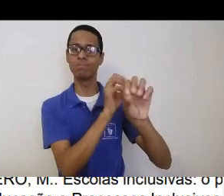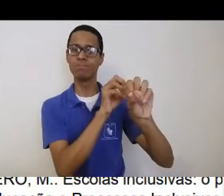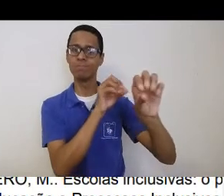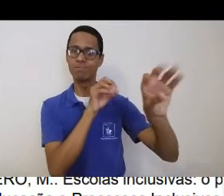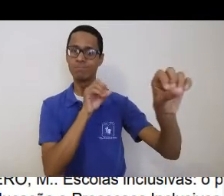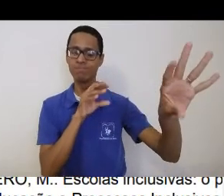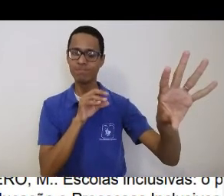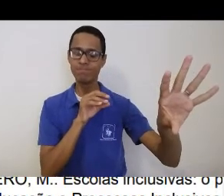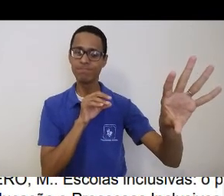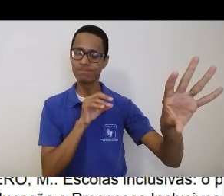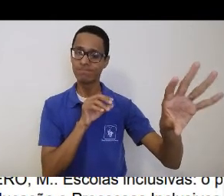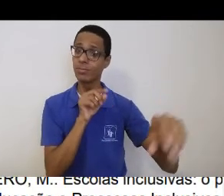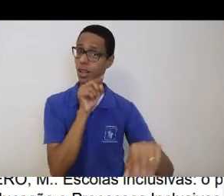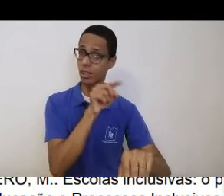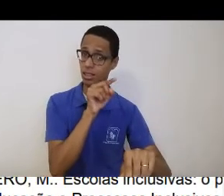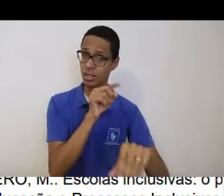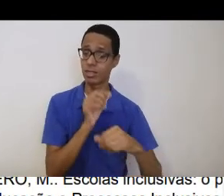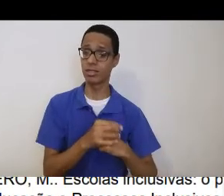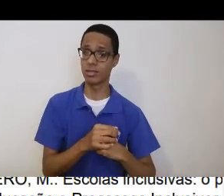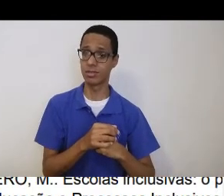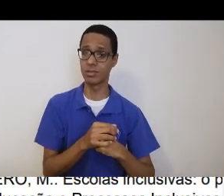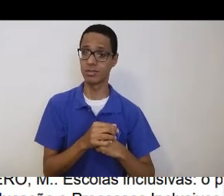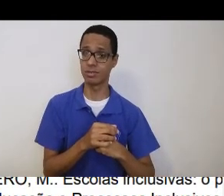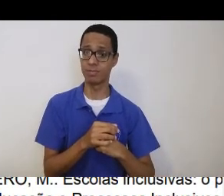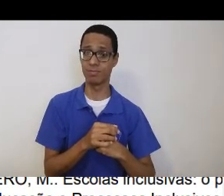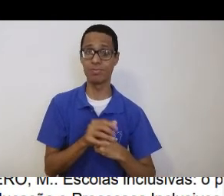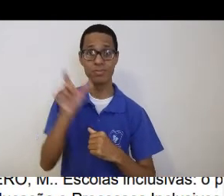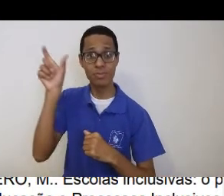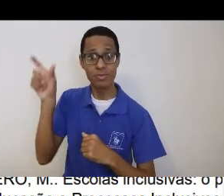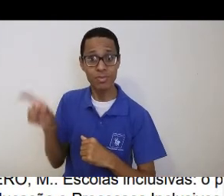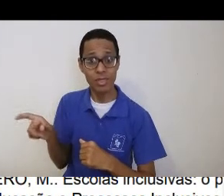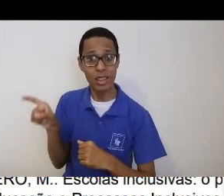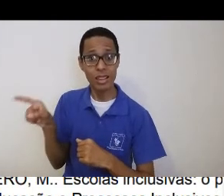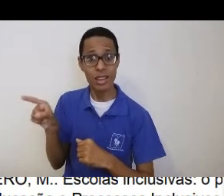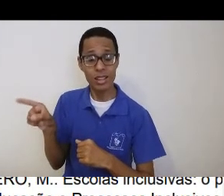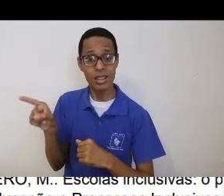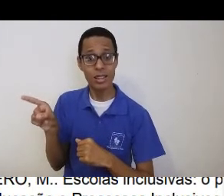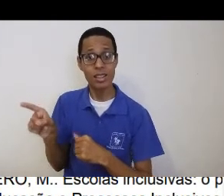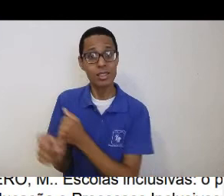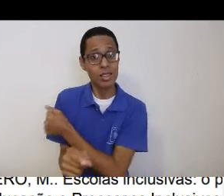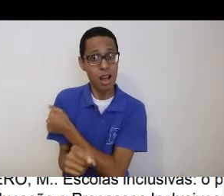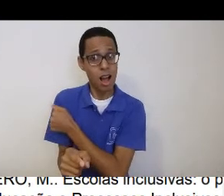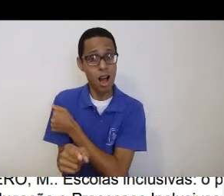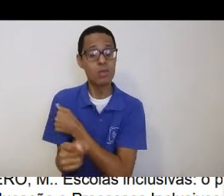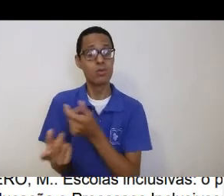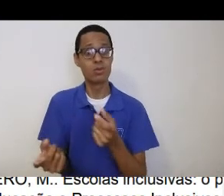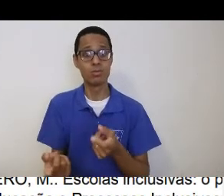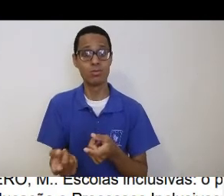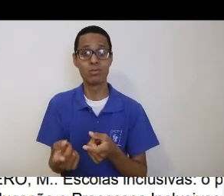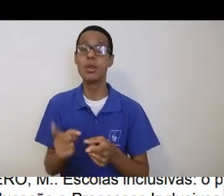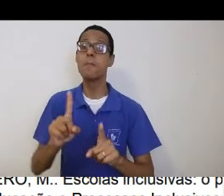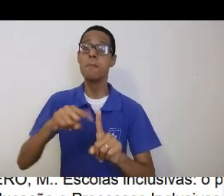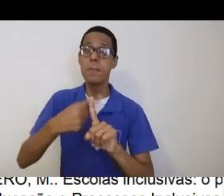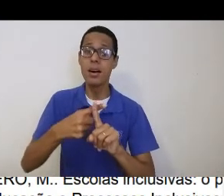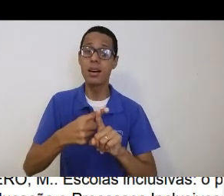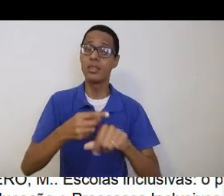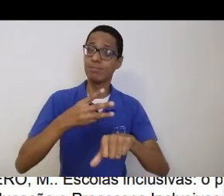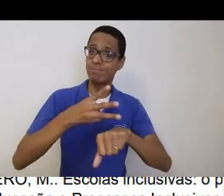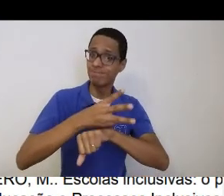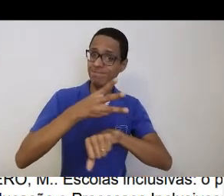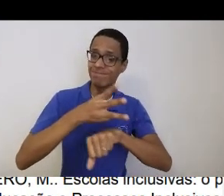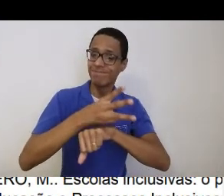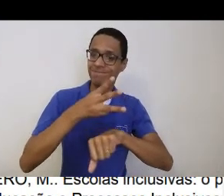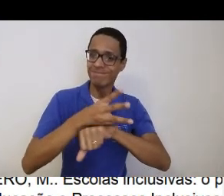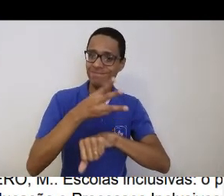pudéssemos então atendê-lo remotamente, porque é um aluno que é atendido pelo núcleo, e o WhatsApp então que